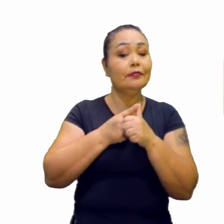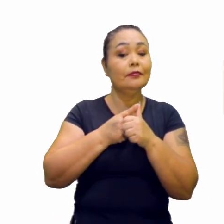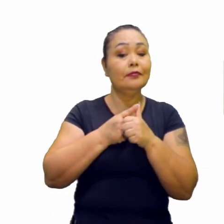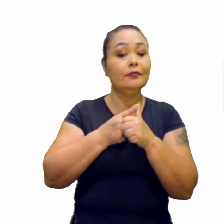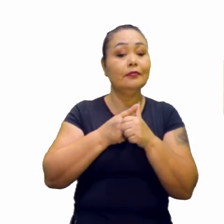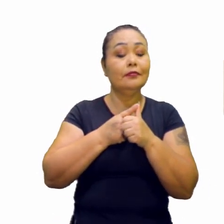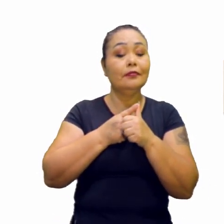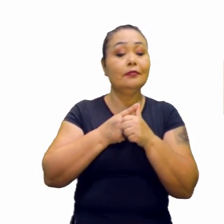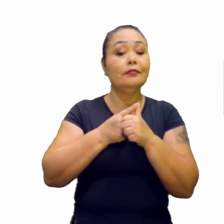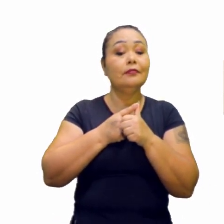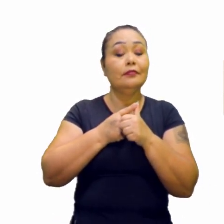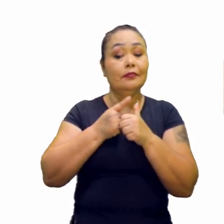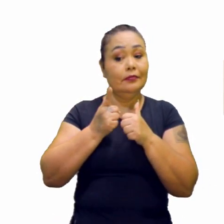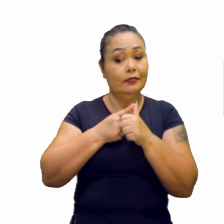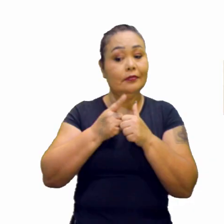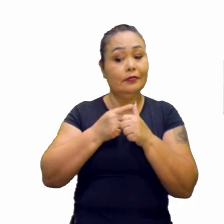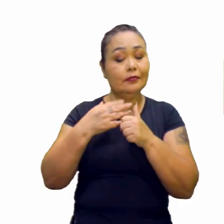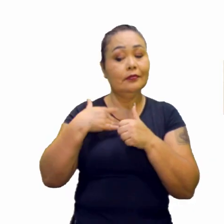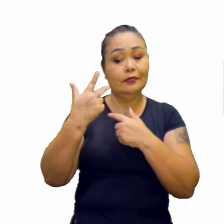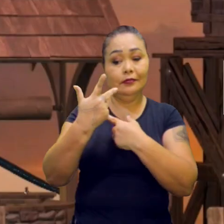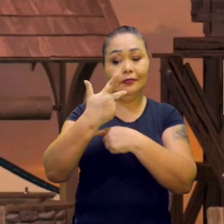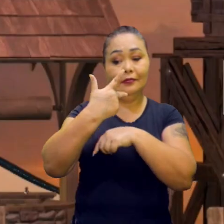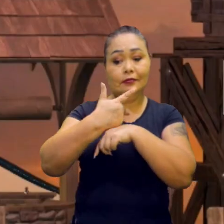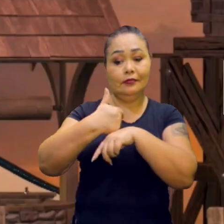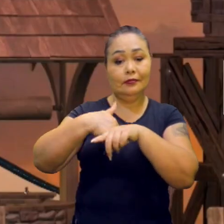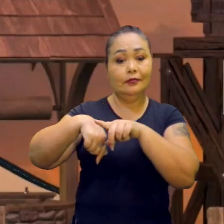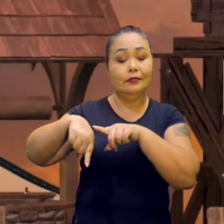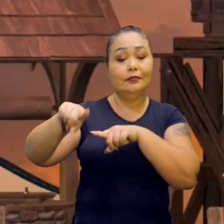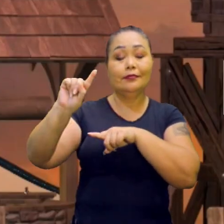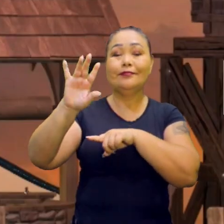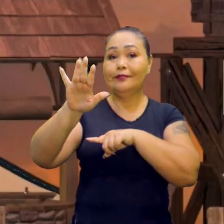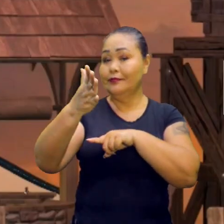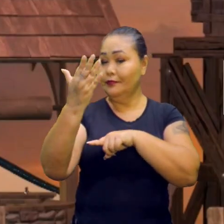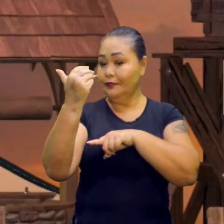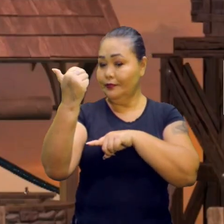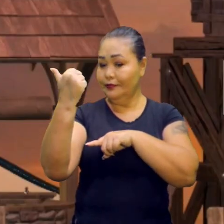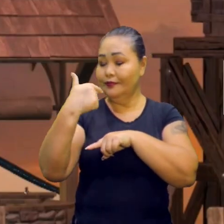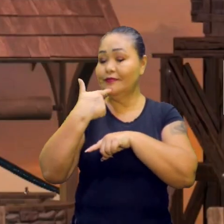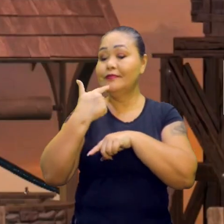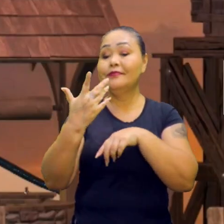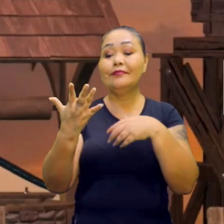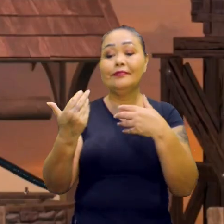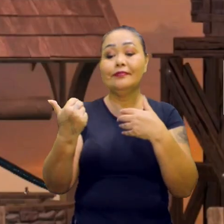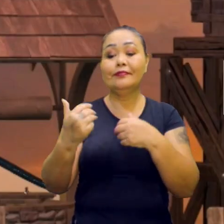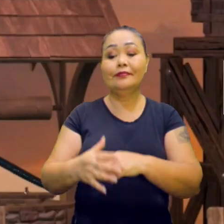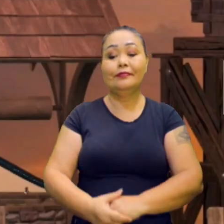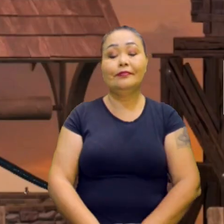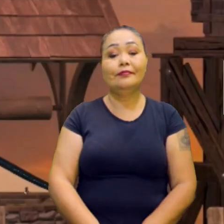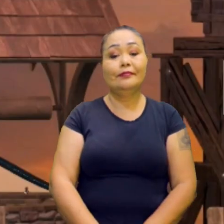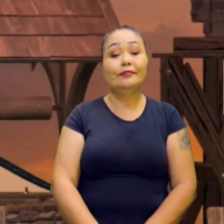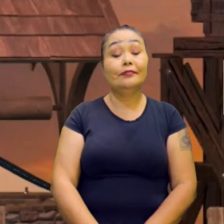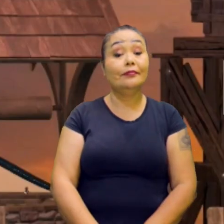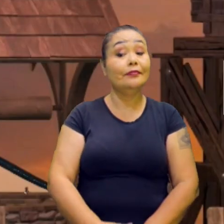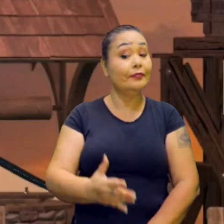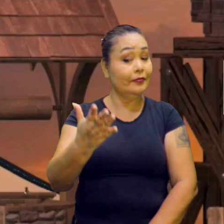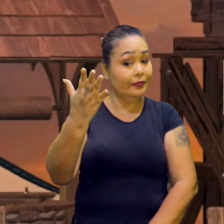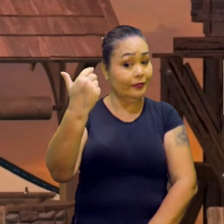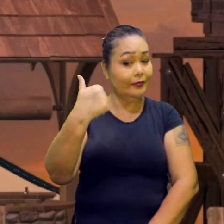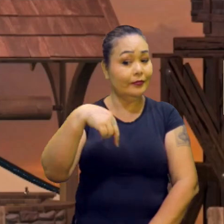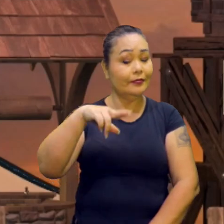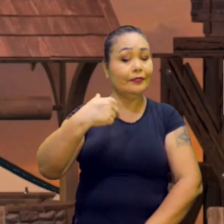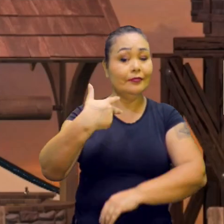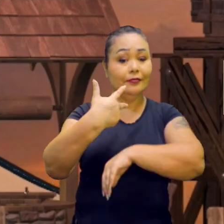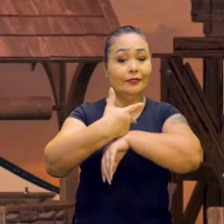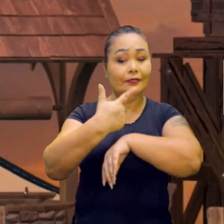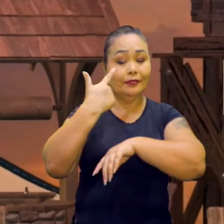para mim, meu diretor, meus queridos, olha aqui uma coisa. Meu diretor, coloca